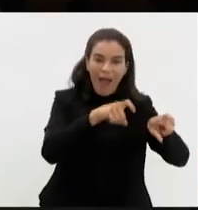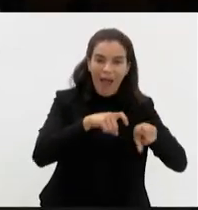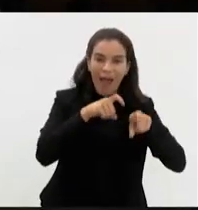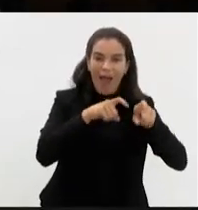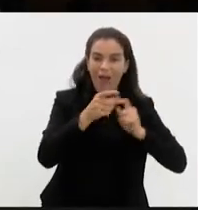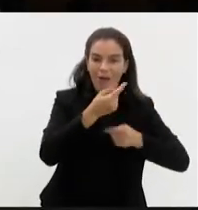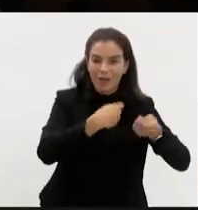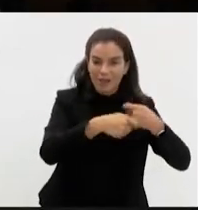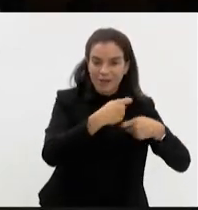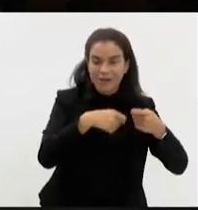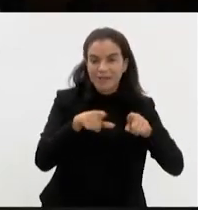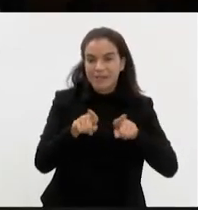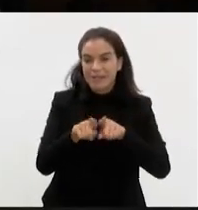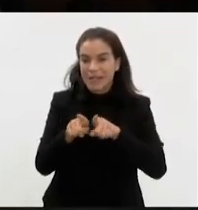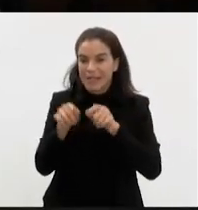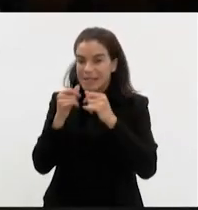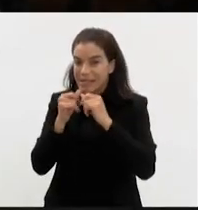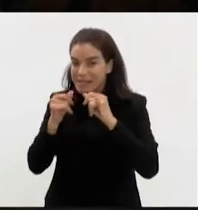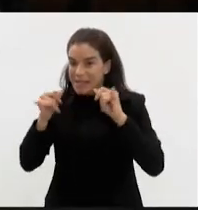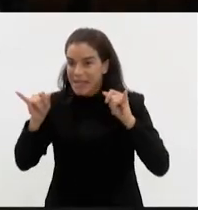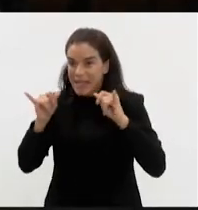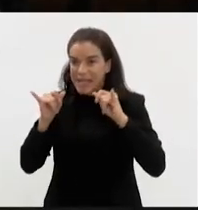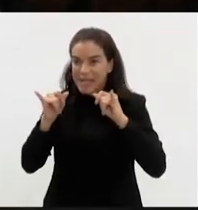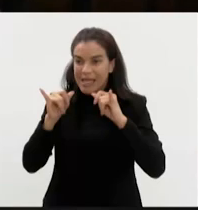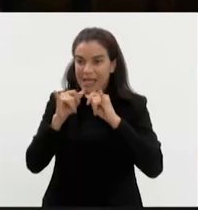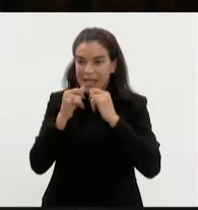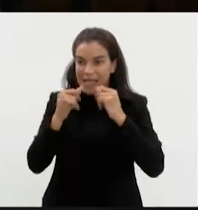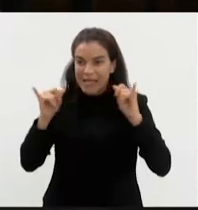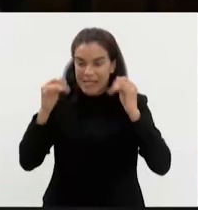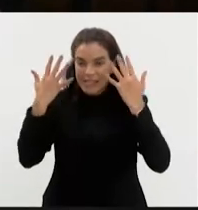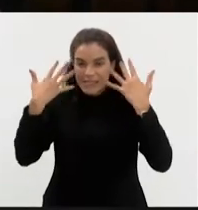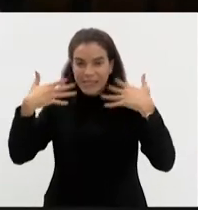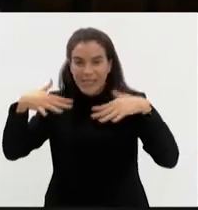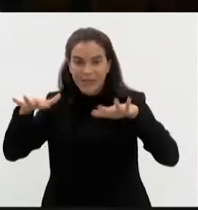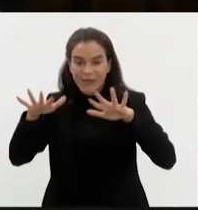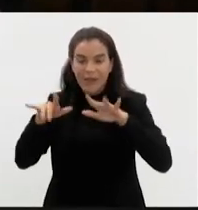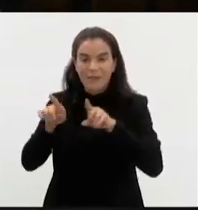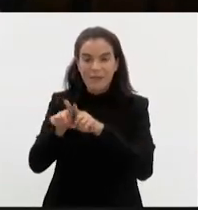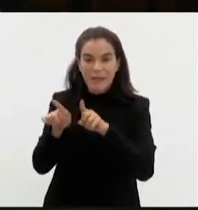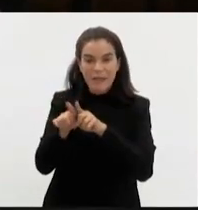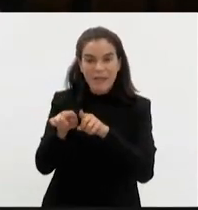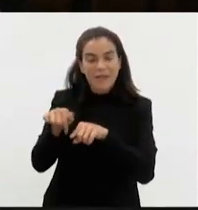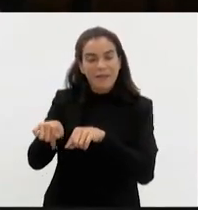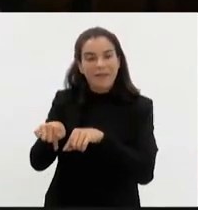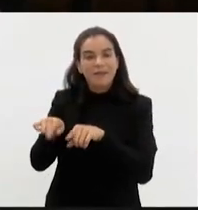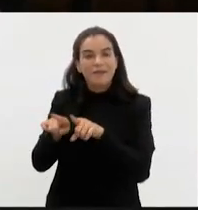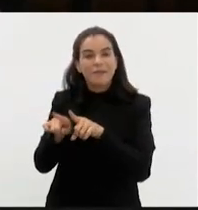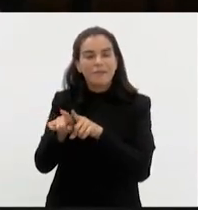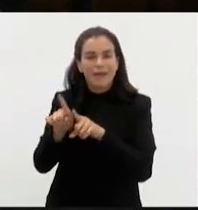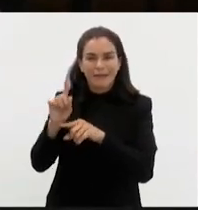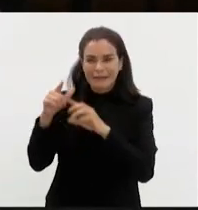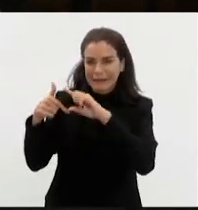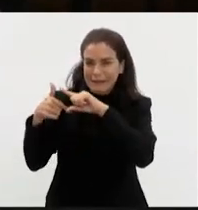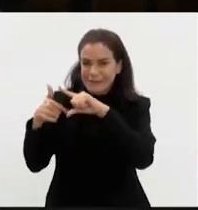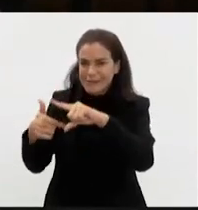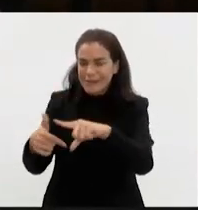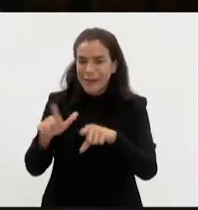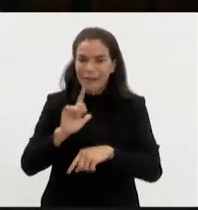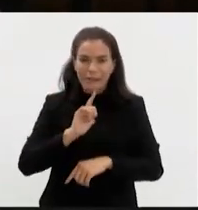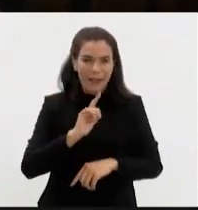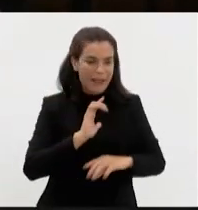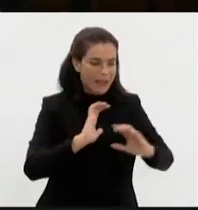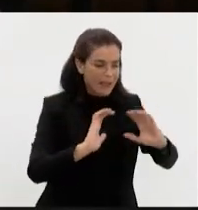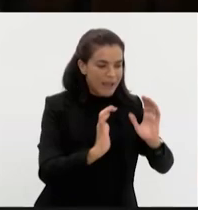temos a bancada da energia eh eh eh renovável versus a bancada da energia mais tradicional nós temos a